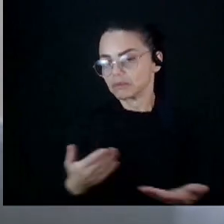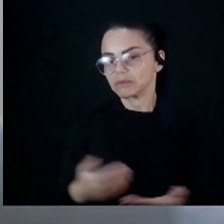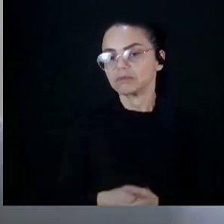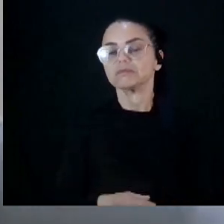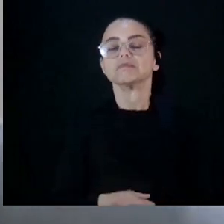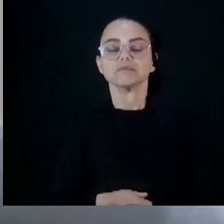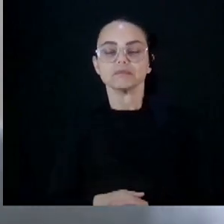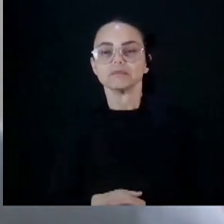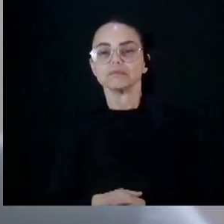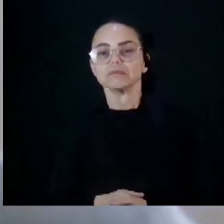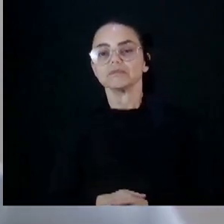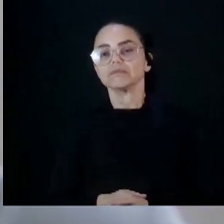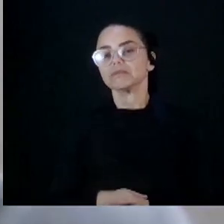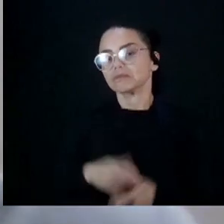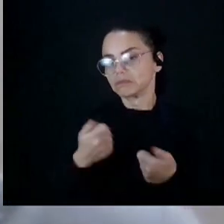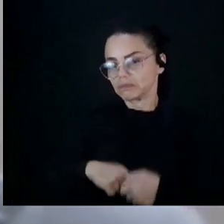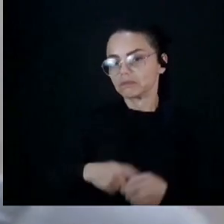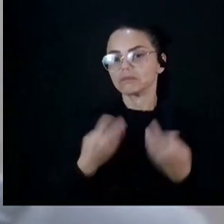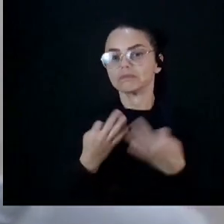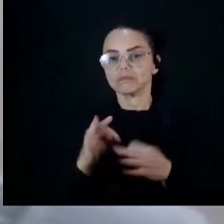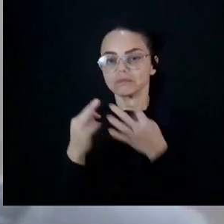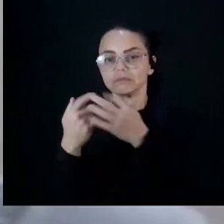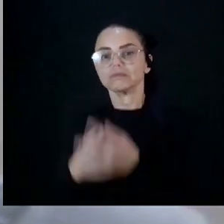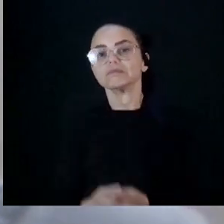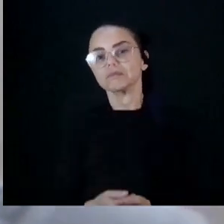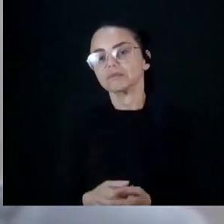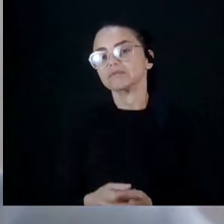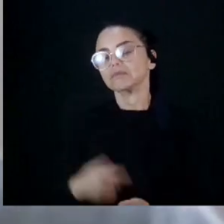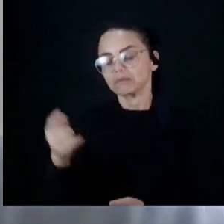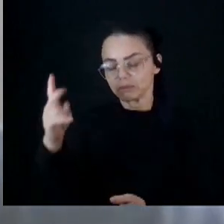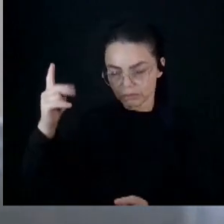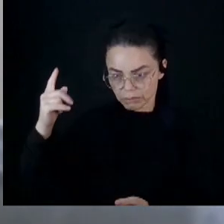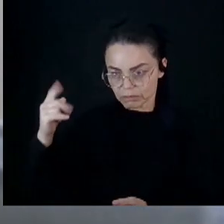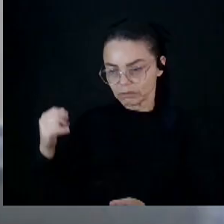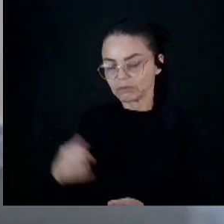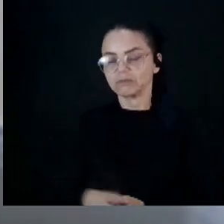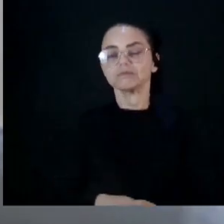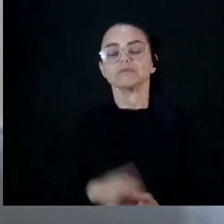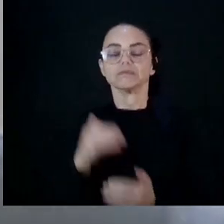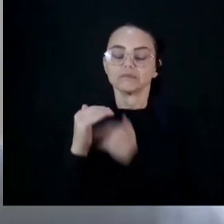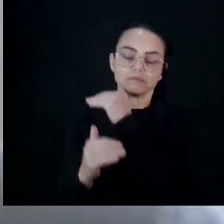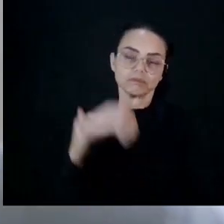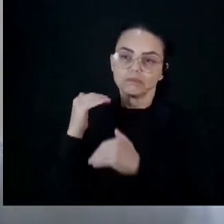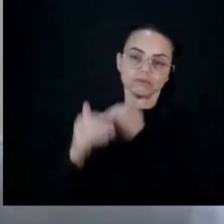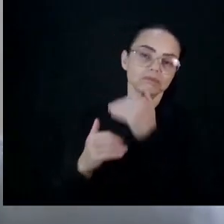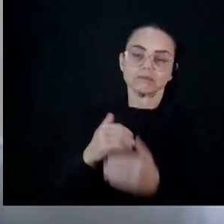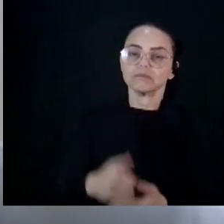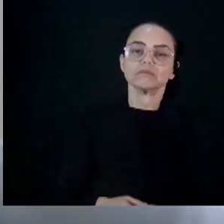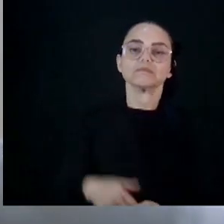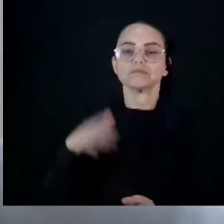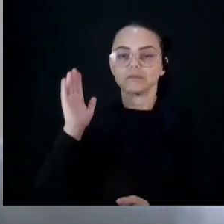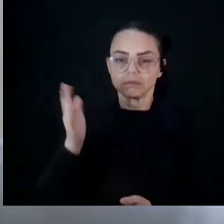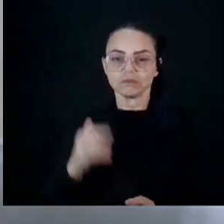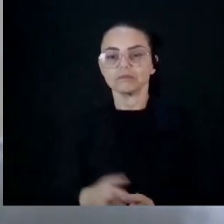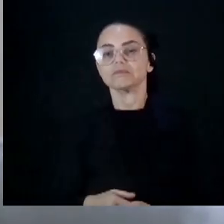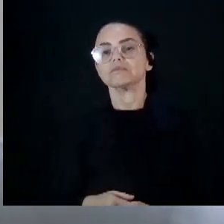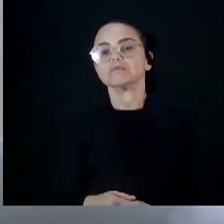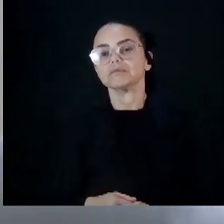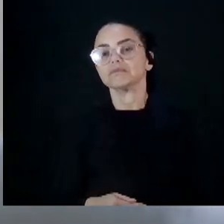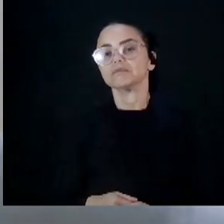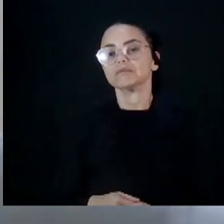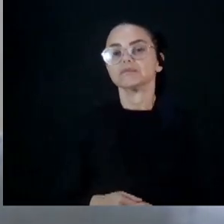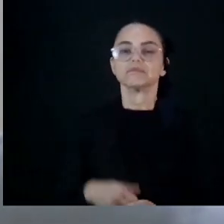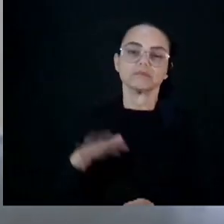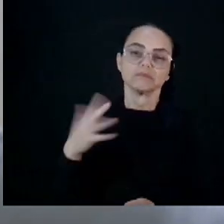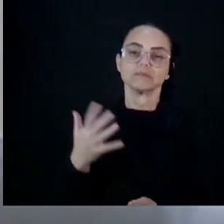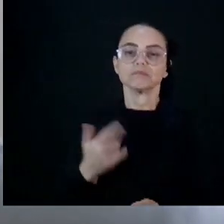à capacidade da tecnologia, a gente já vem tendo, né, avanços nessas áreas já desde aí da